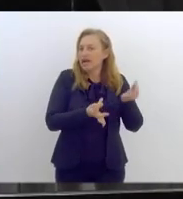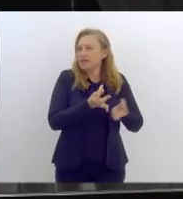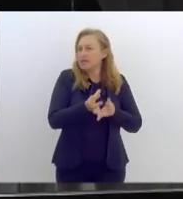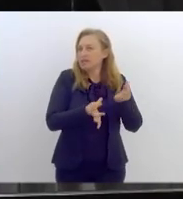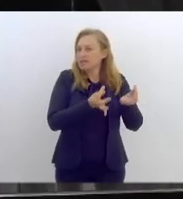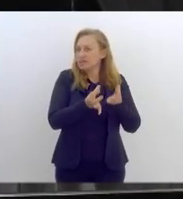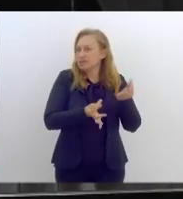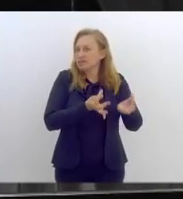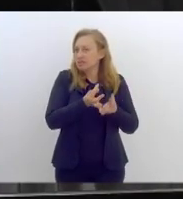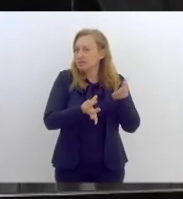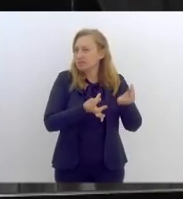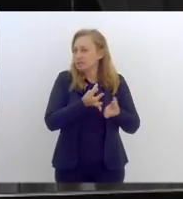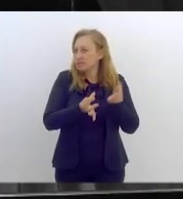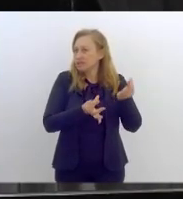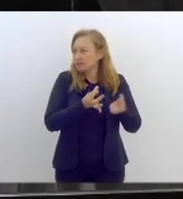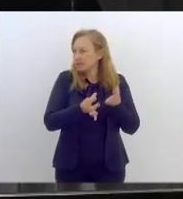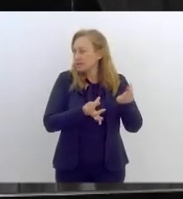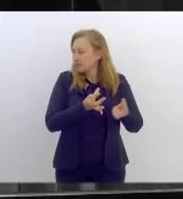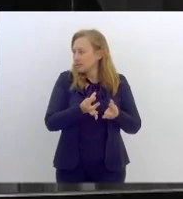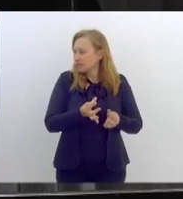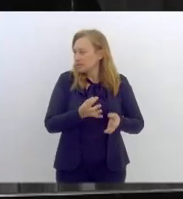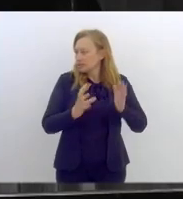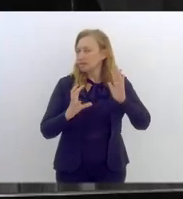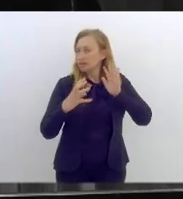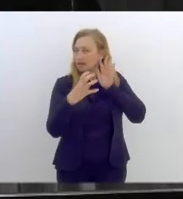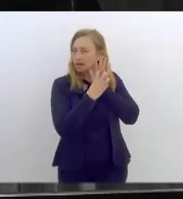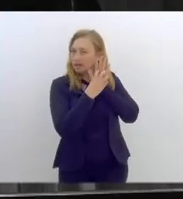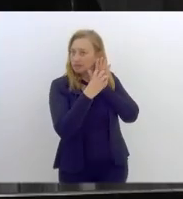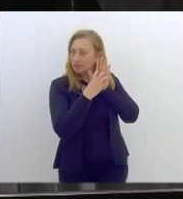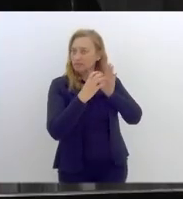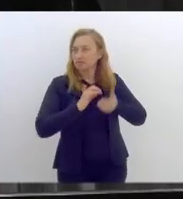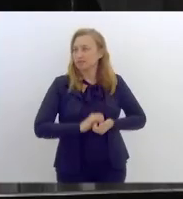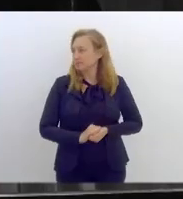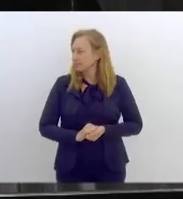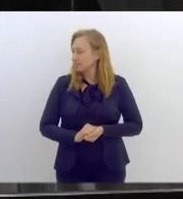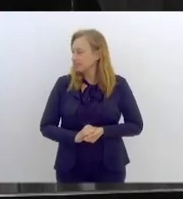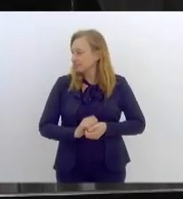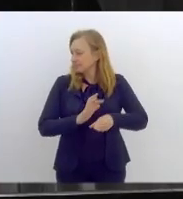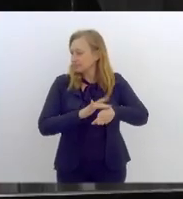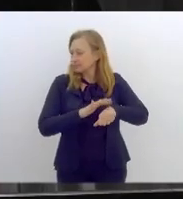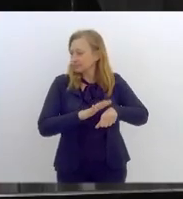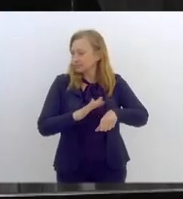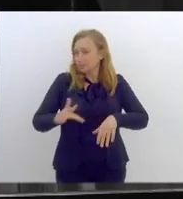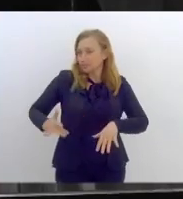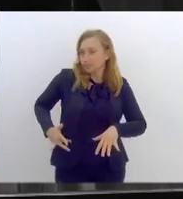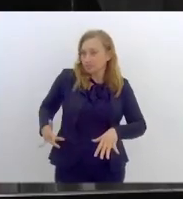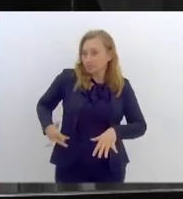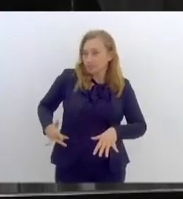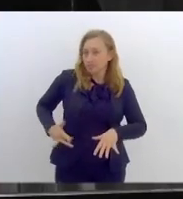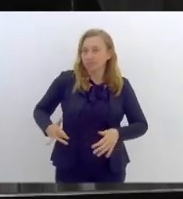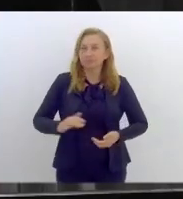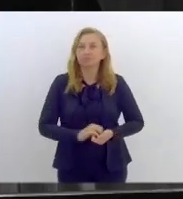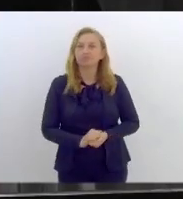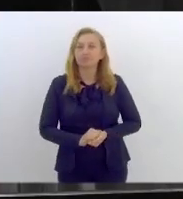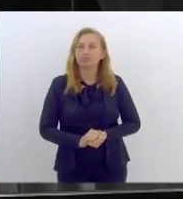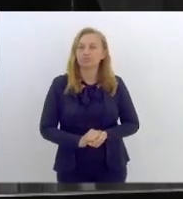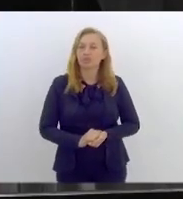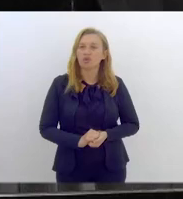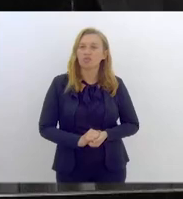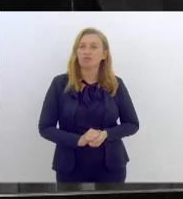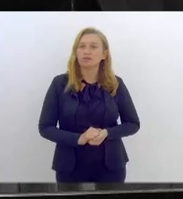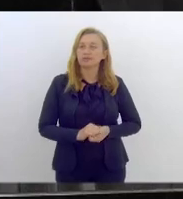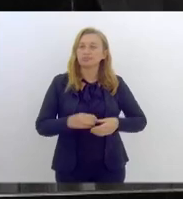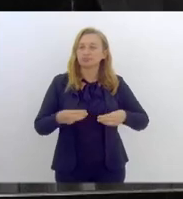transmissíveis e hepatites virais somente nesta frente o ministério perdeu